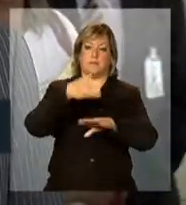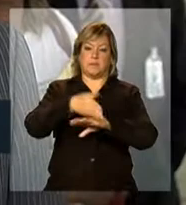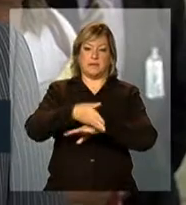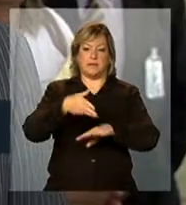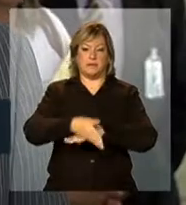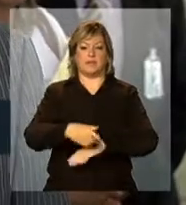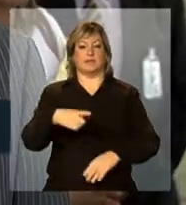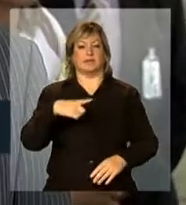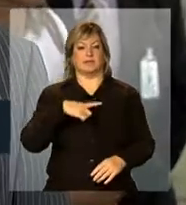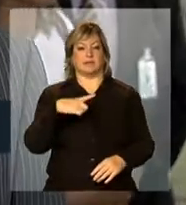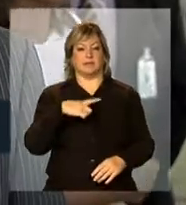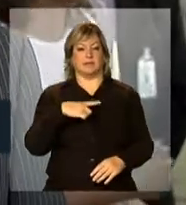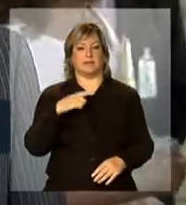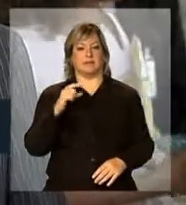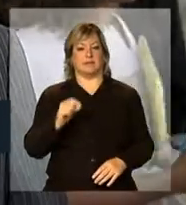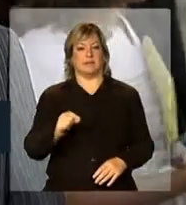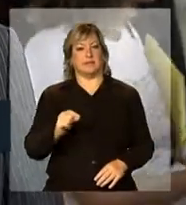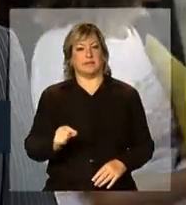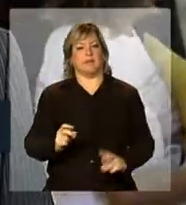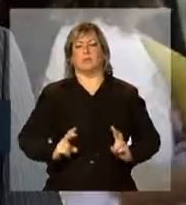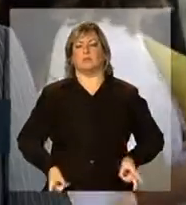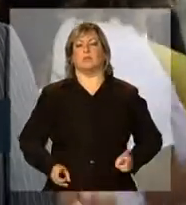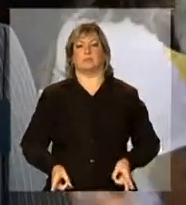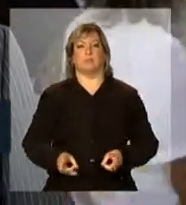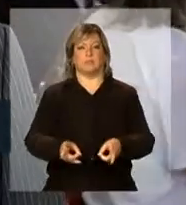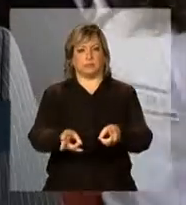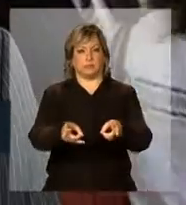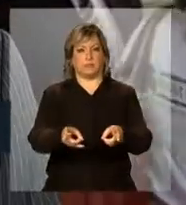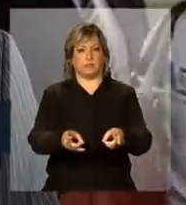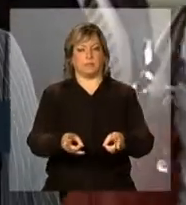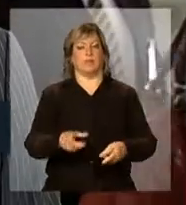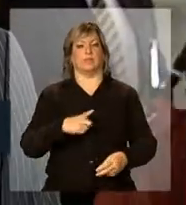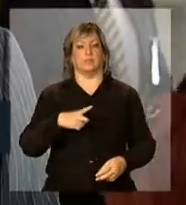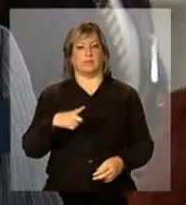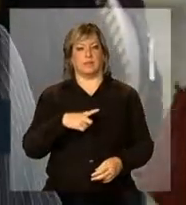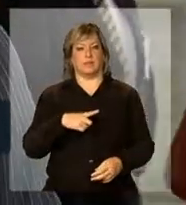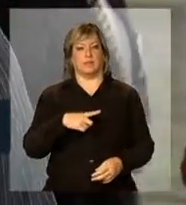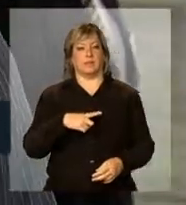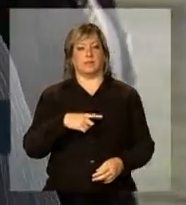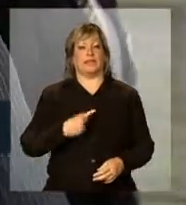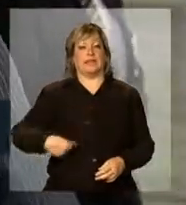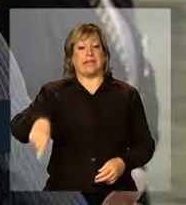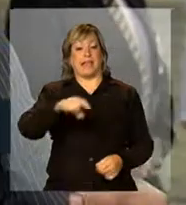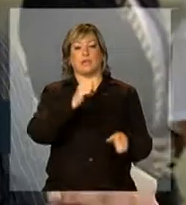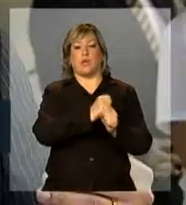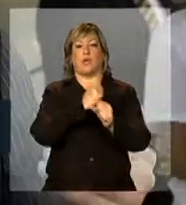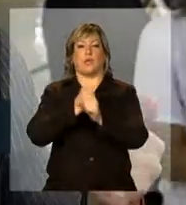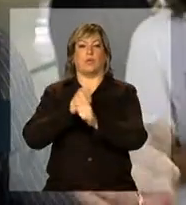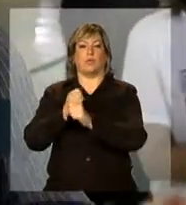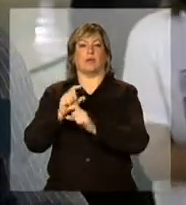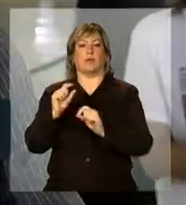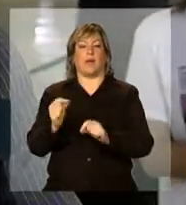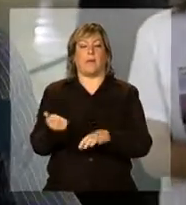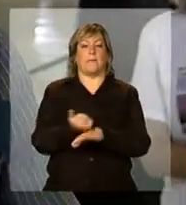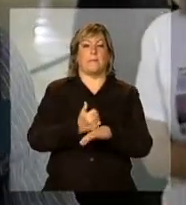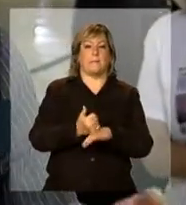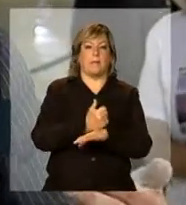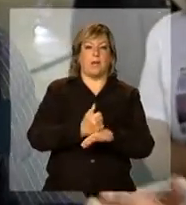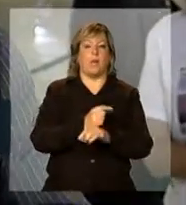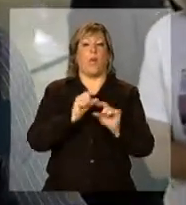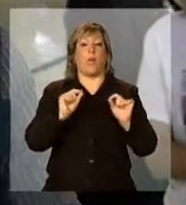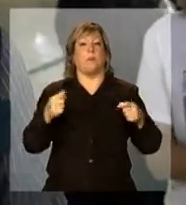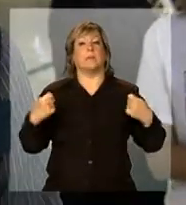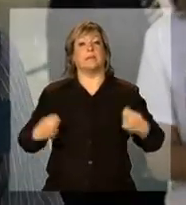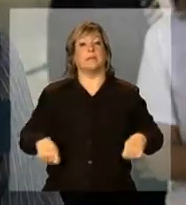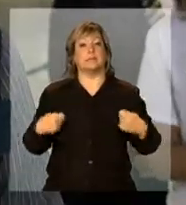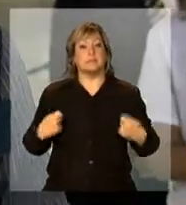que, eu diria, permanentemente, ou melhor, permanentemente, dessas construções, em aprimorarmos aquilo que